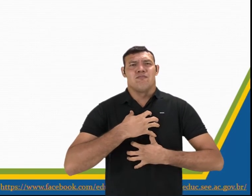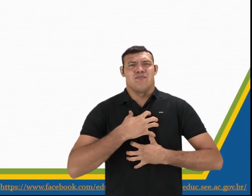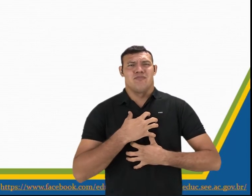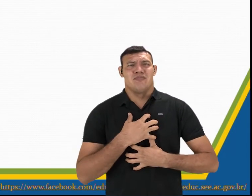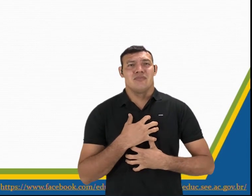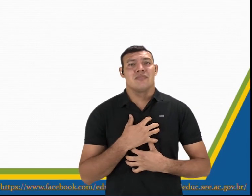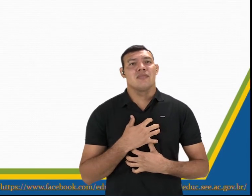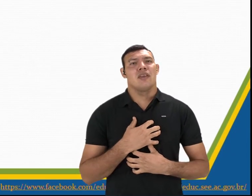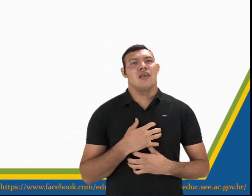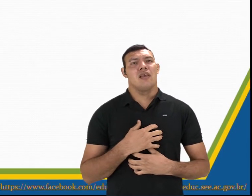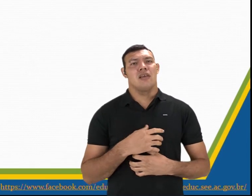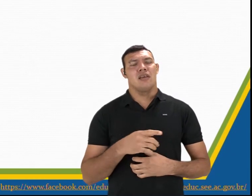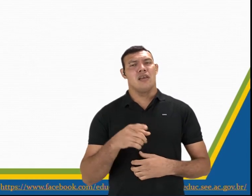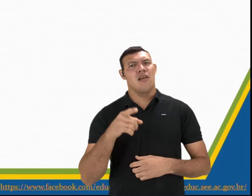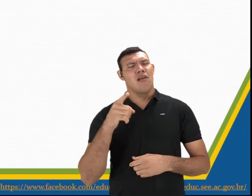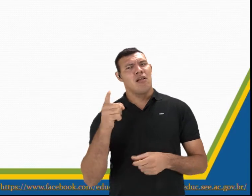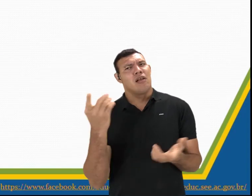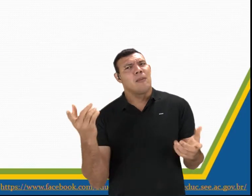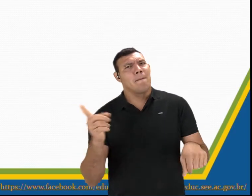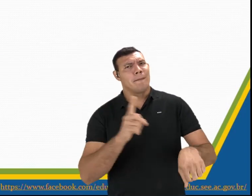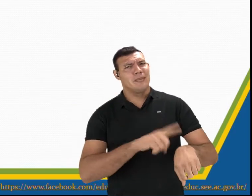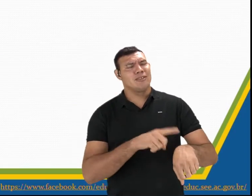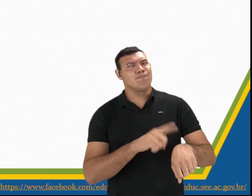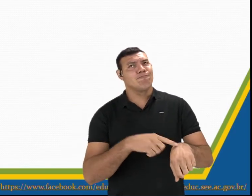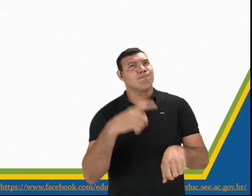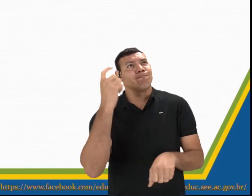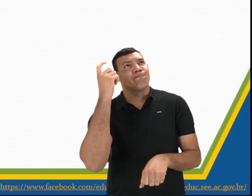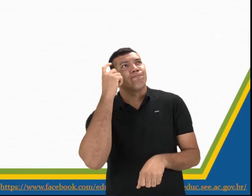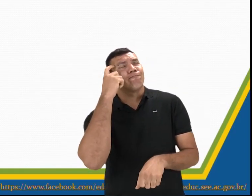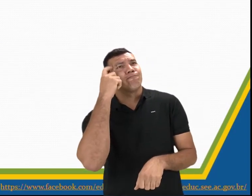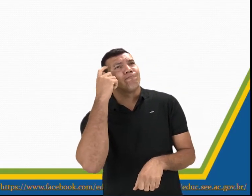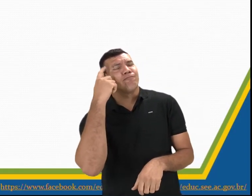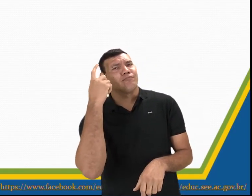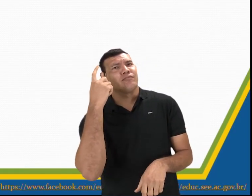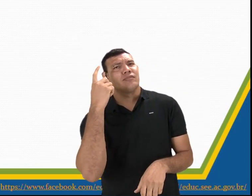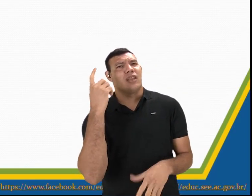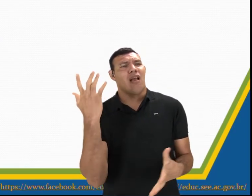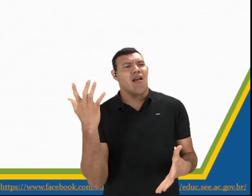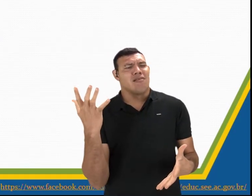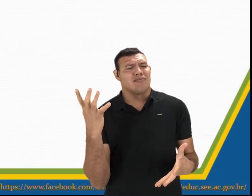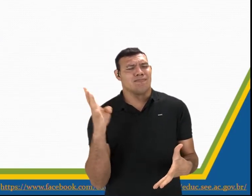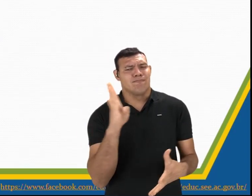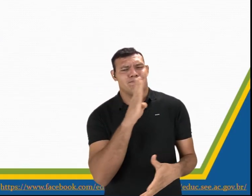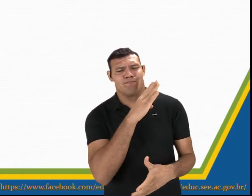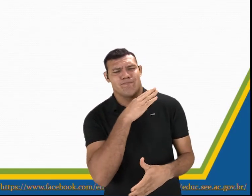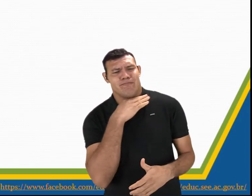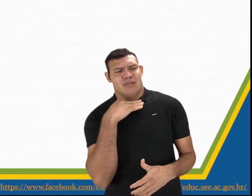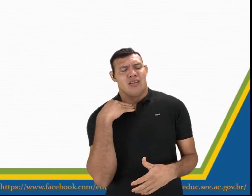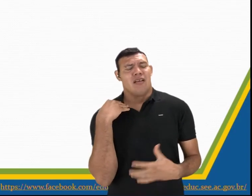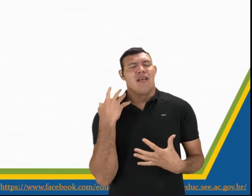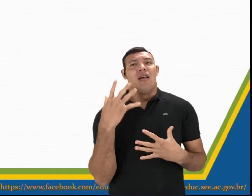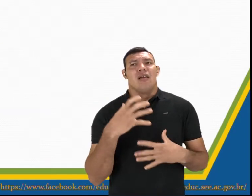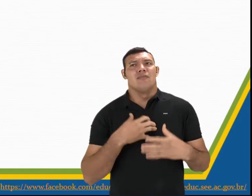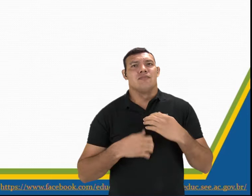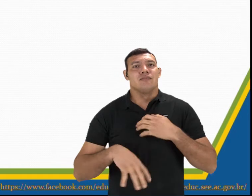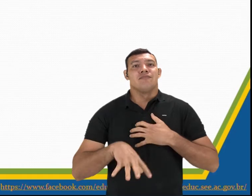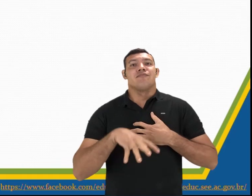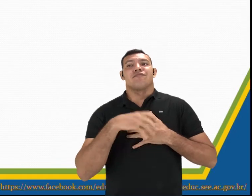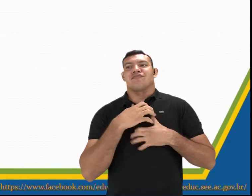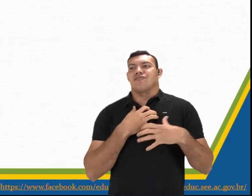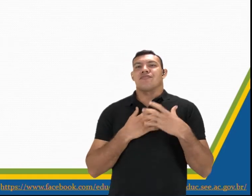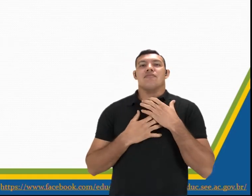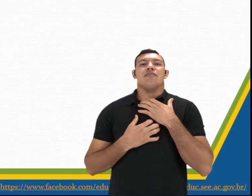tem horas que você pensa mesmo que vai morrer. Fica nervosa, querendo respirar e